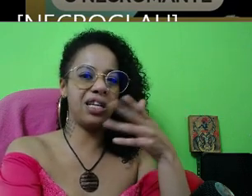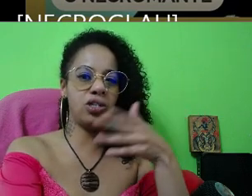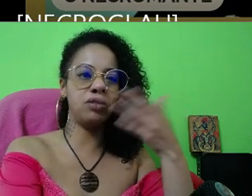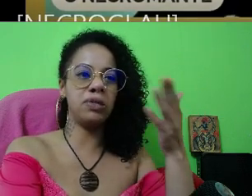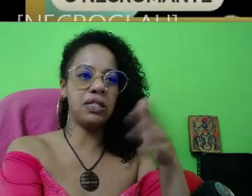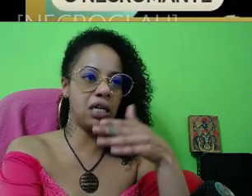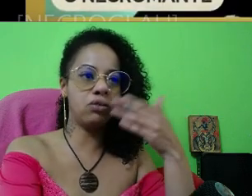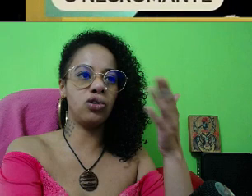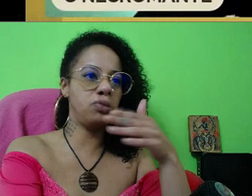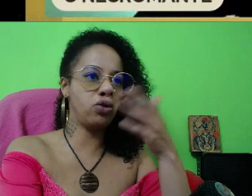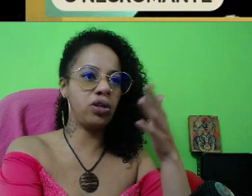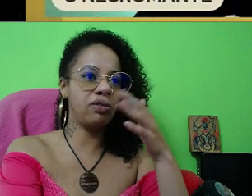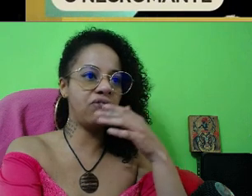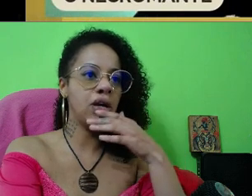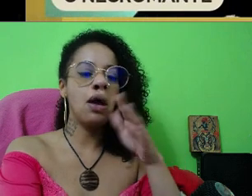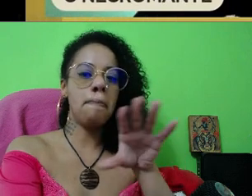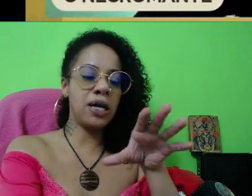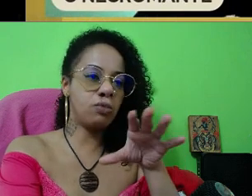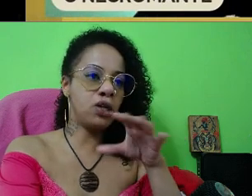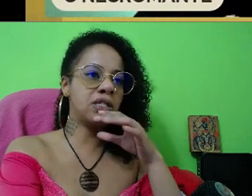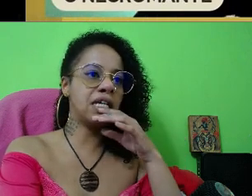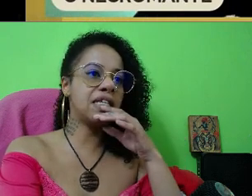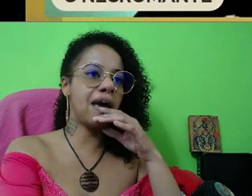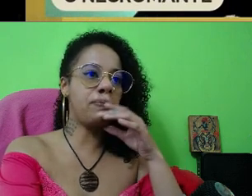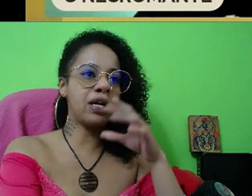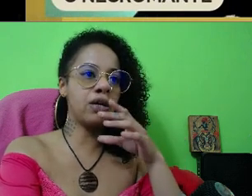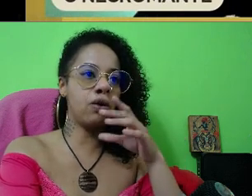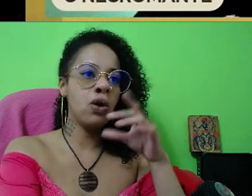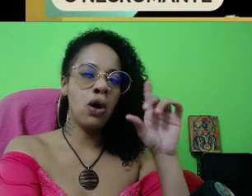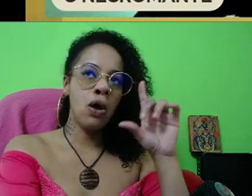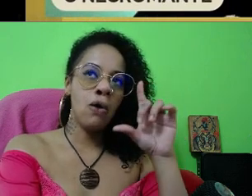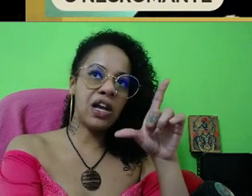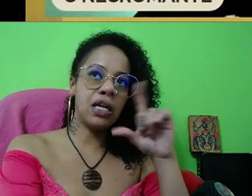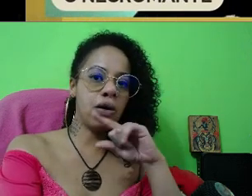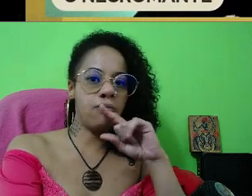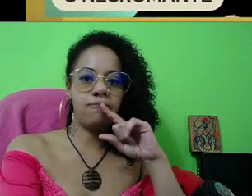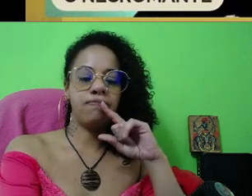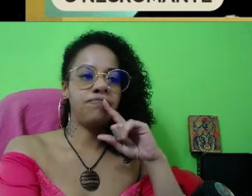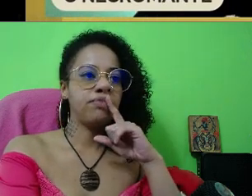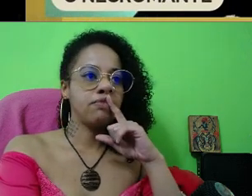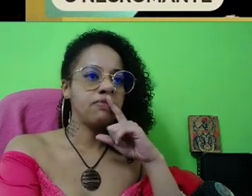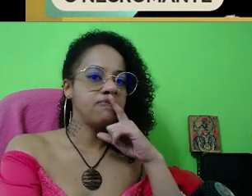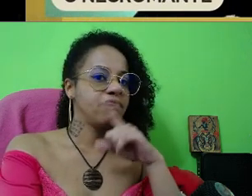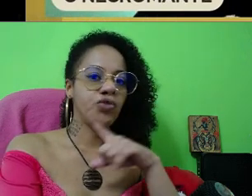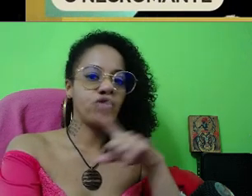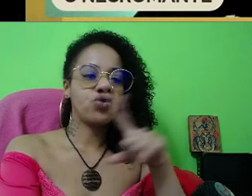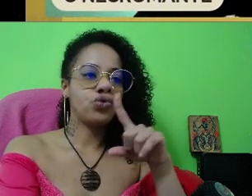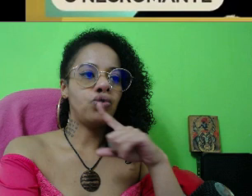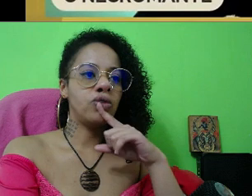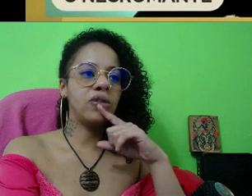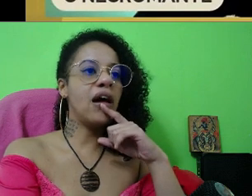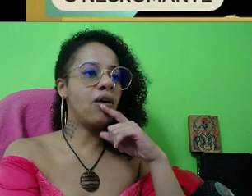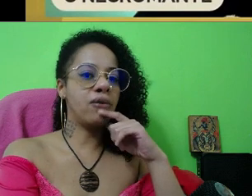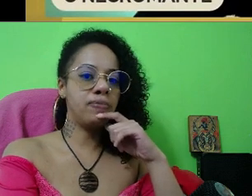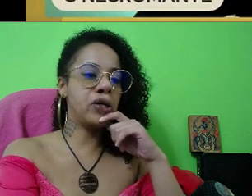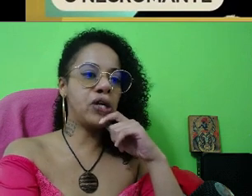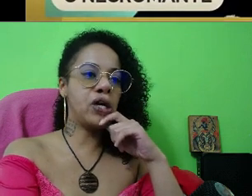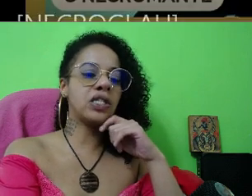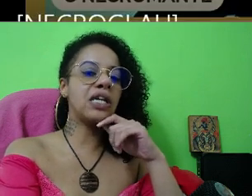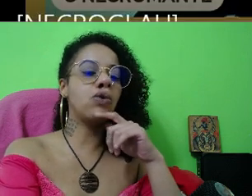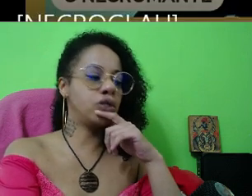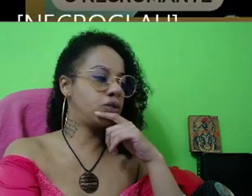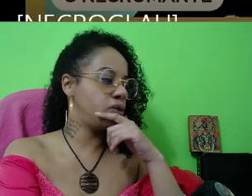do corre né Desde 2005 2008 enfim mais ou menos nessa época que eu falei não não